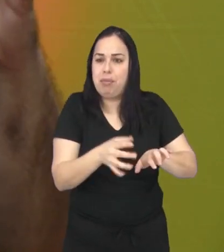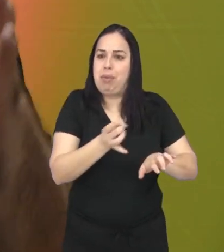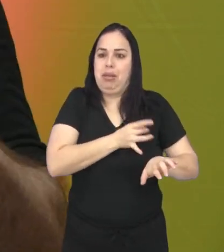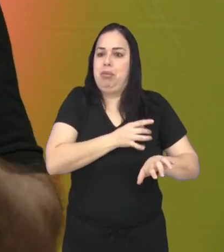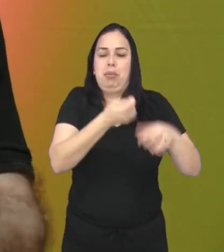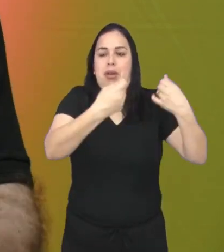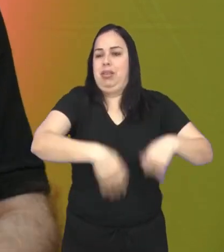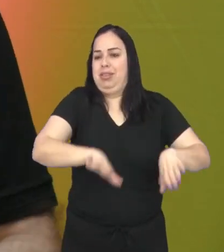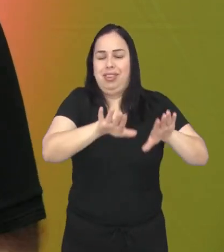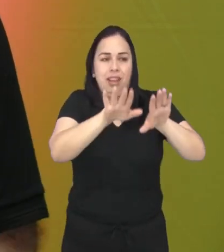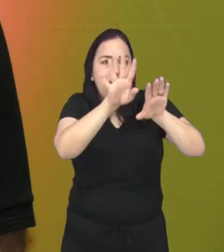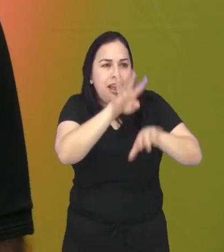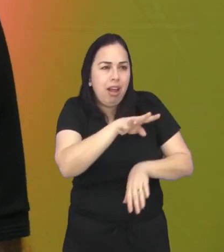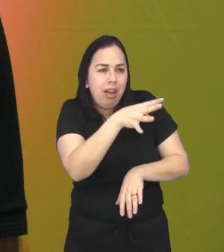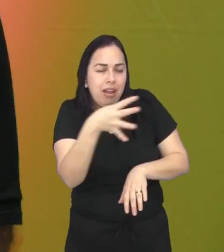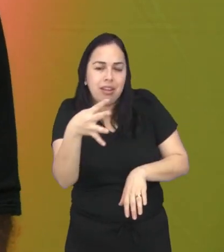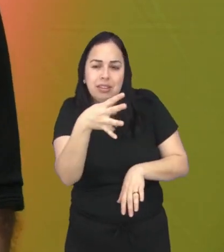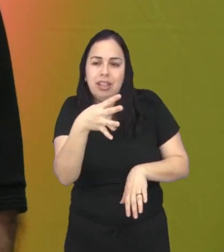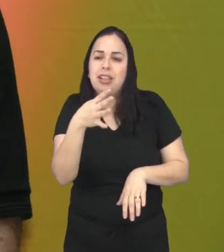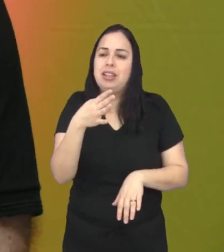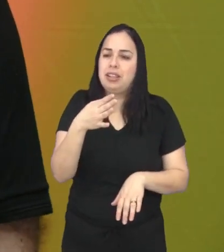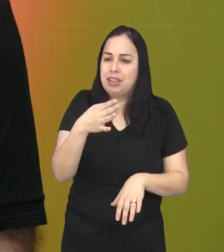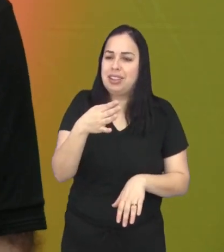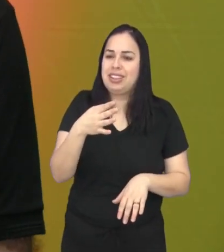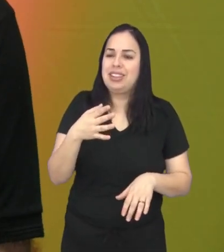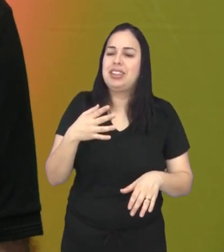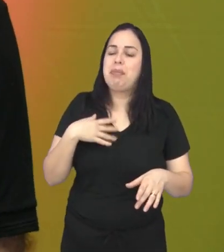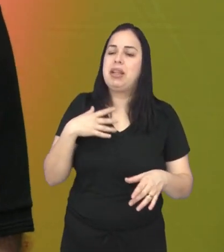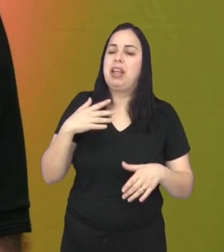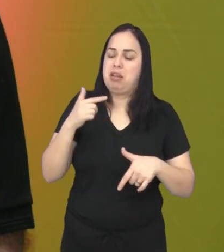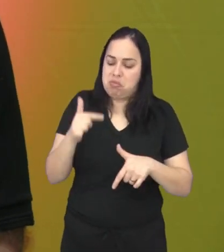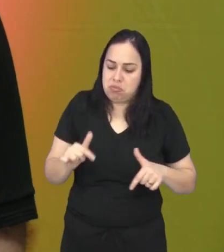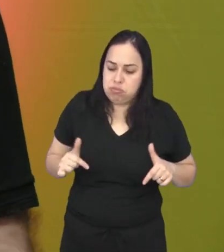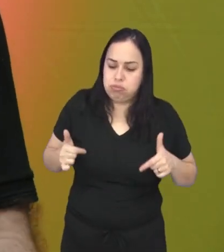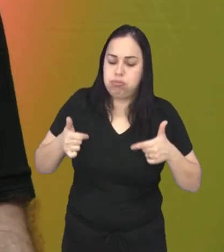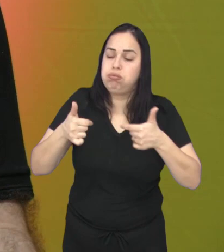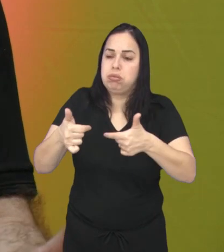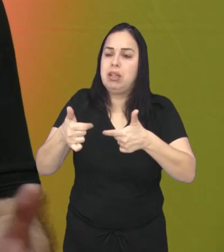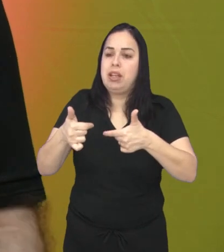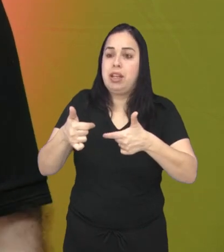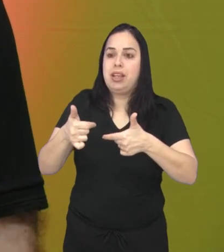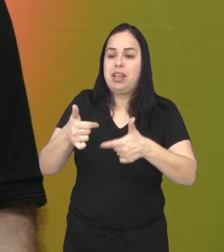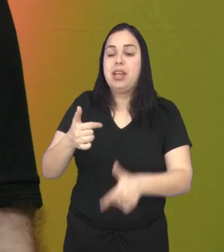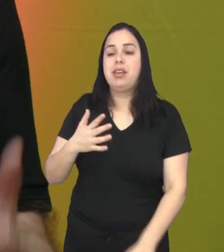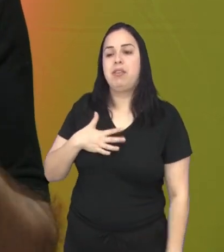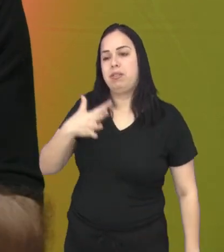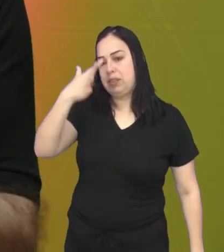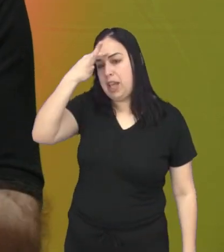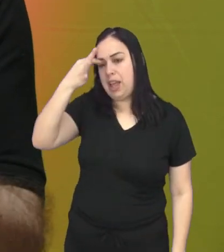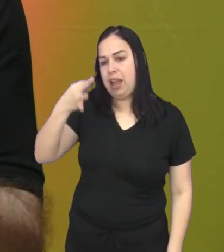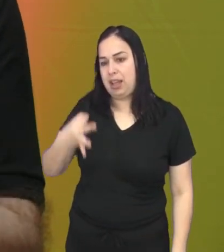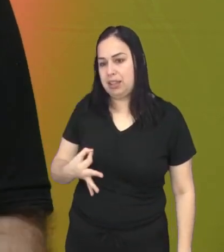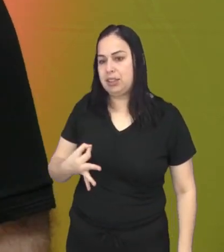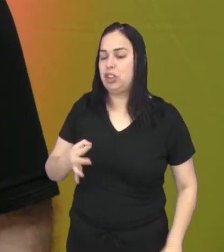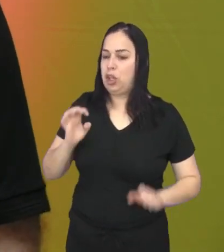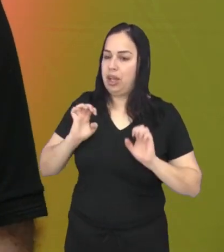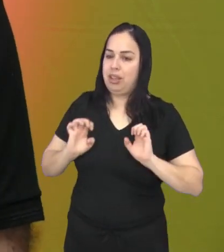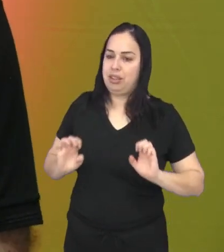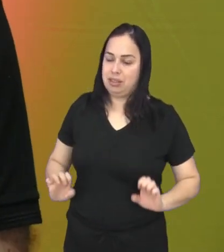Ah, não, tipo, ele é seu amigo aqui. Sim. Então, é isso. E se tu bota muita mão na massa e ser uma pessoa do bem